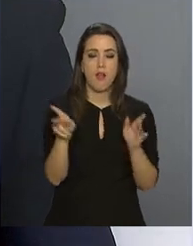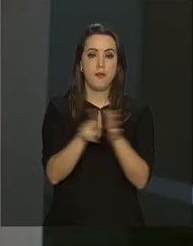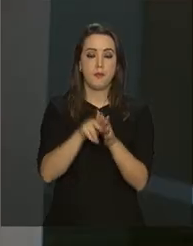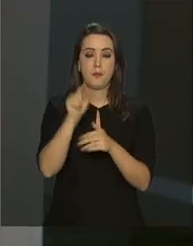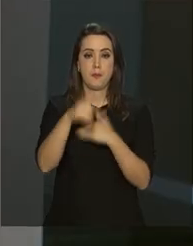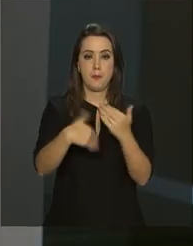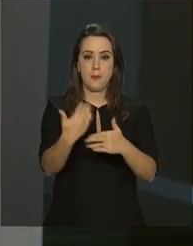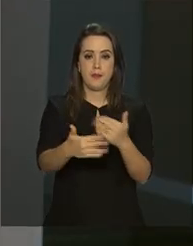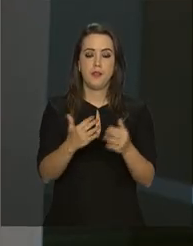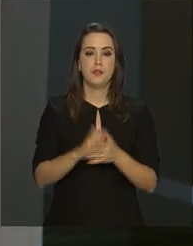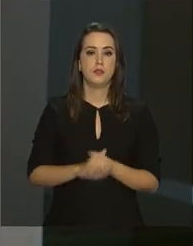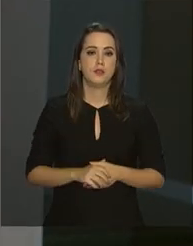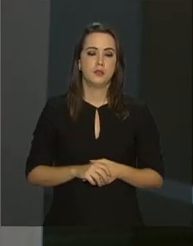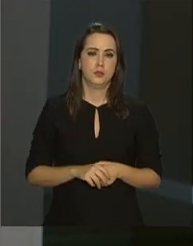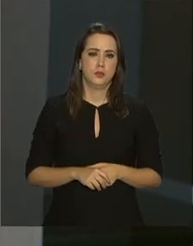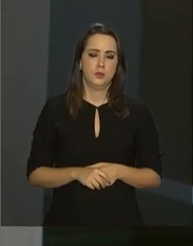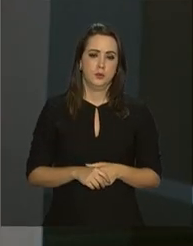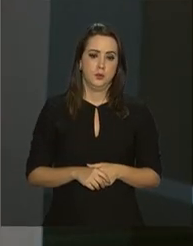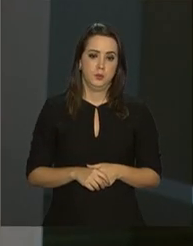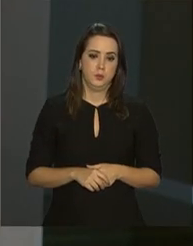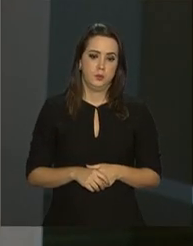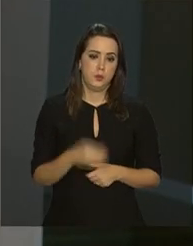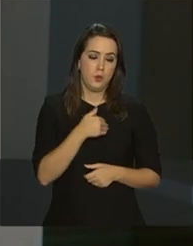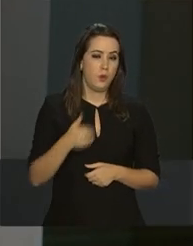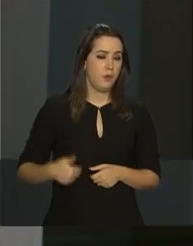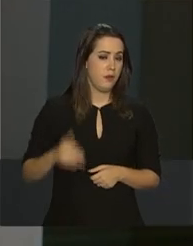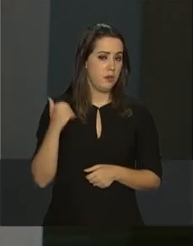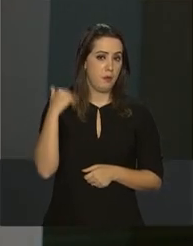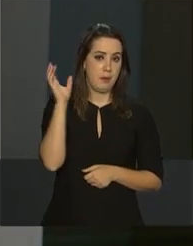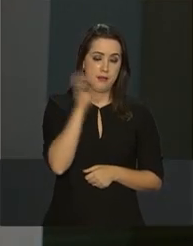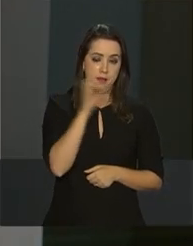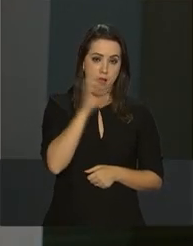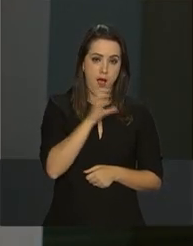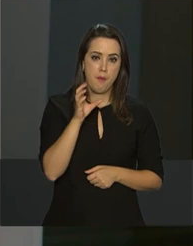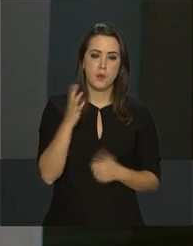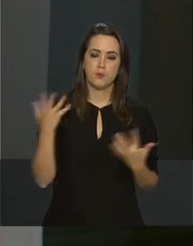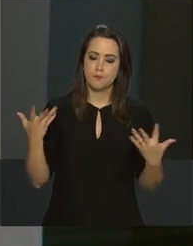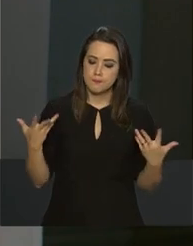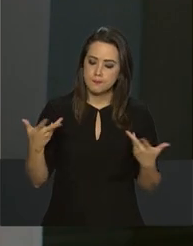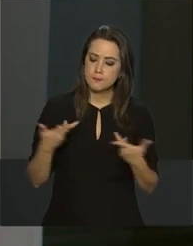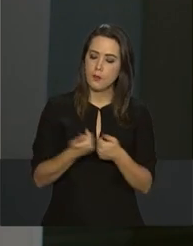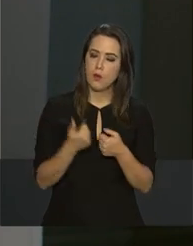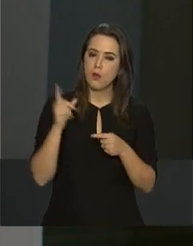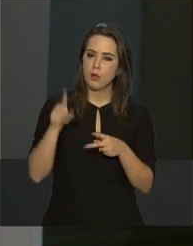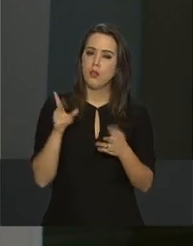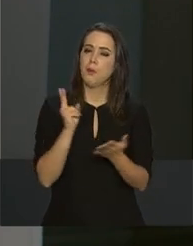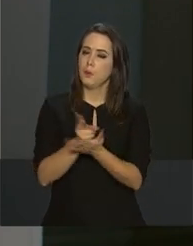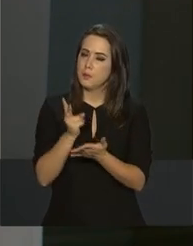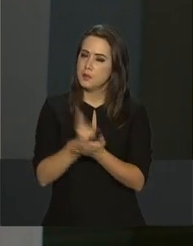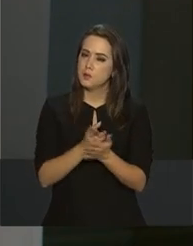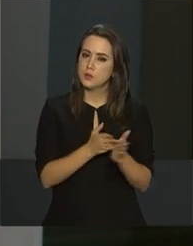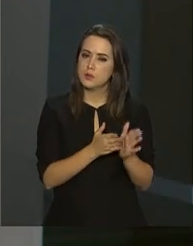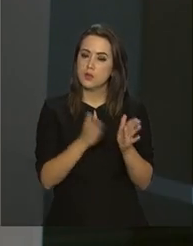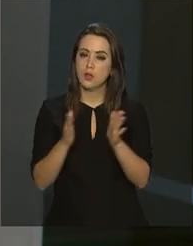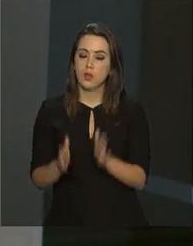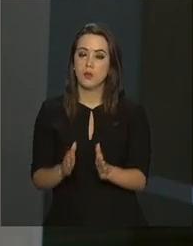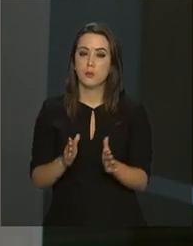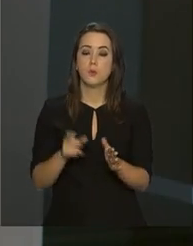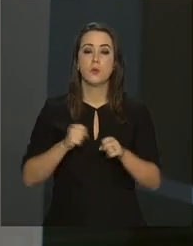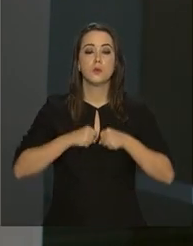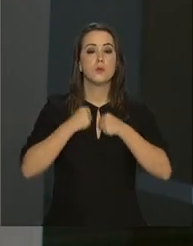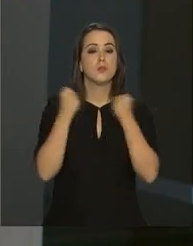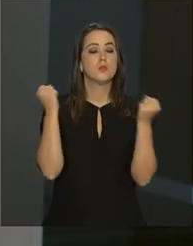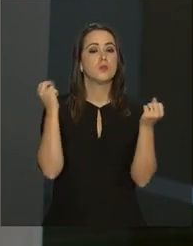cidadão. O Estado se torna mais ágil e eficiente e é importante destacar que ao mesmo tempo e o mesmo